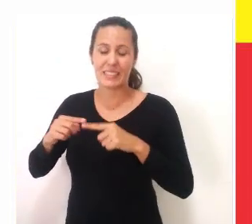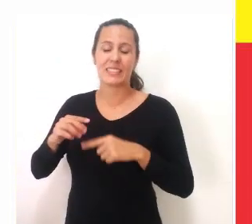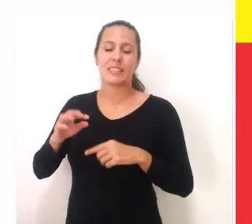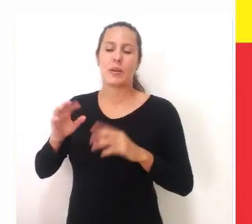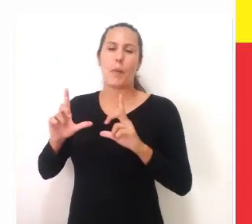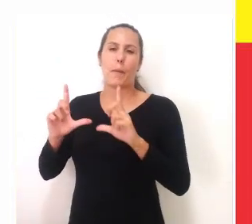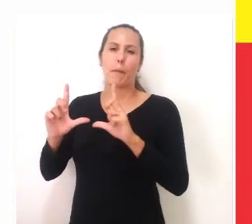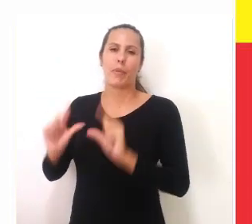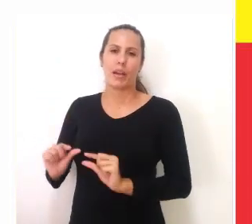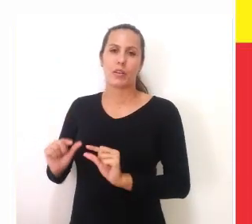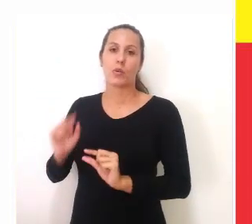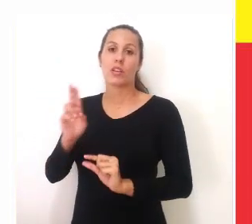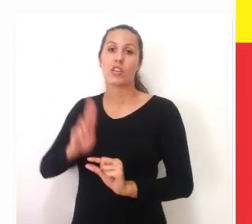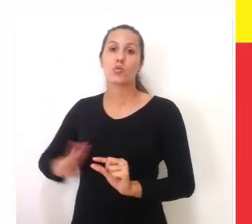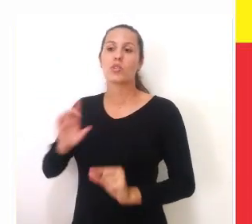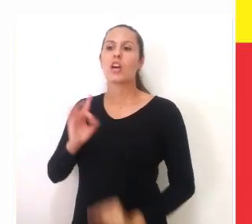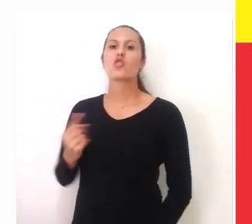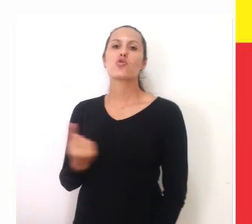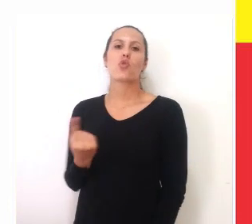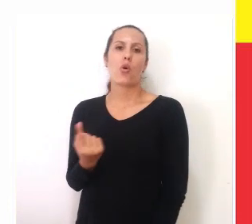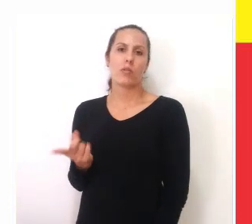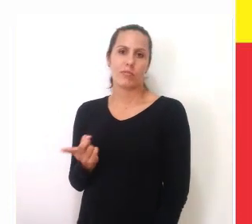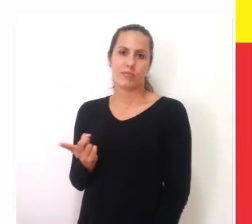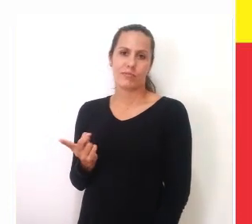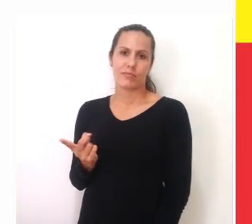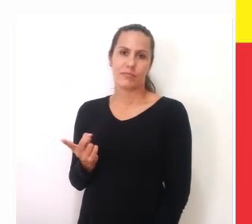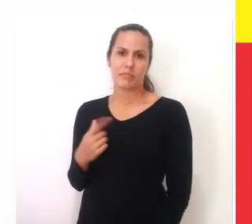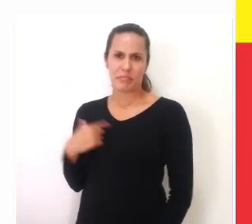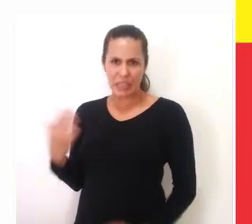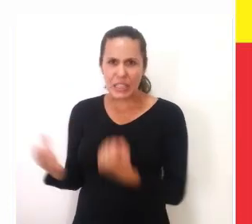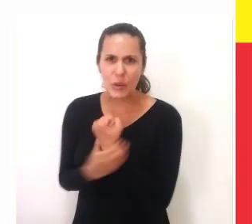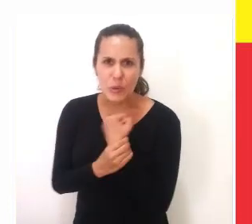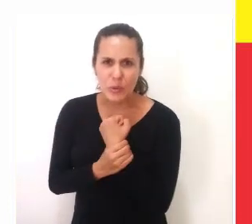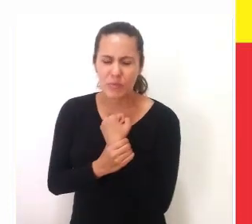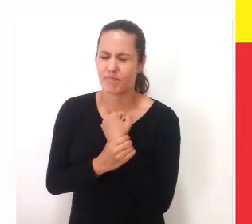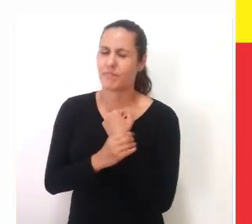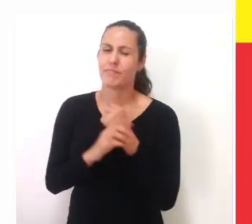imagem, quando utilizamos isoladamente.